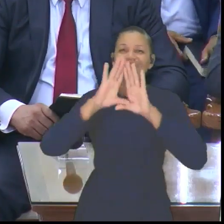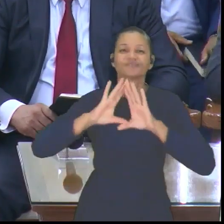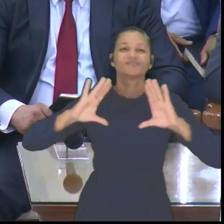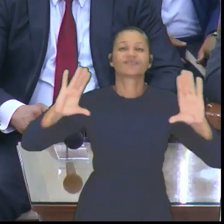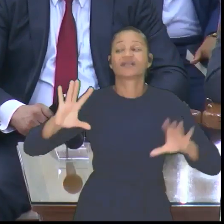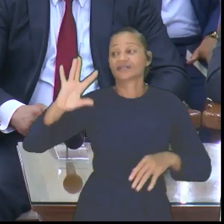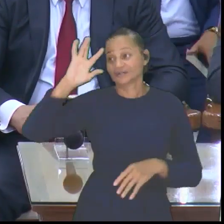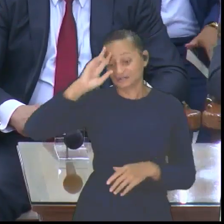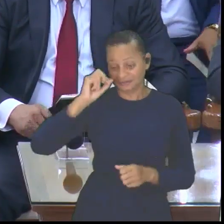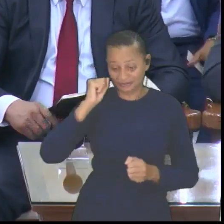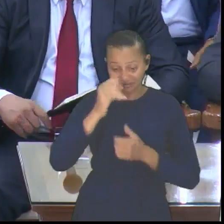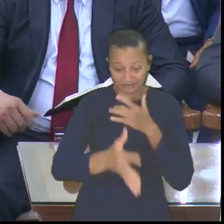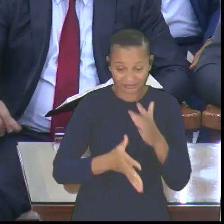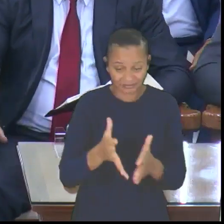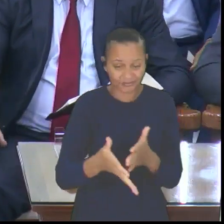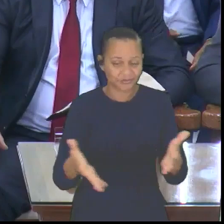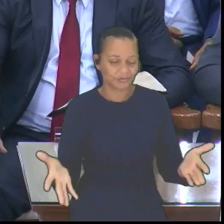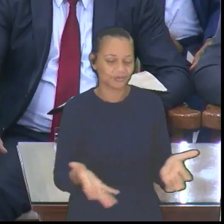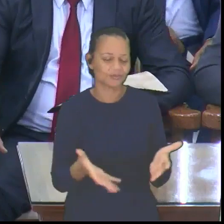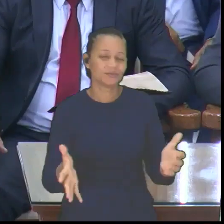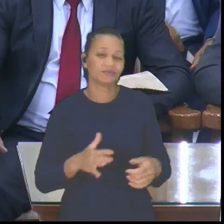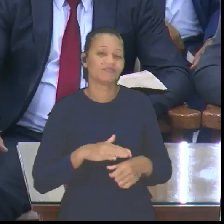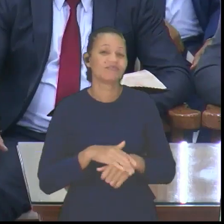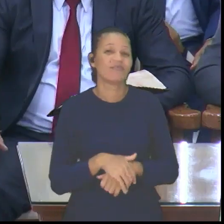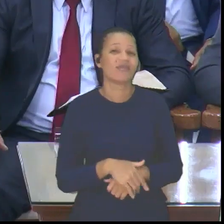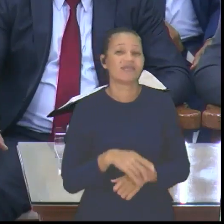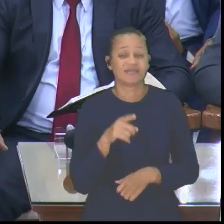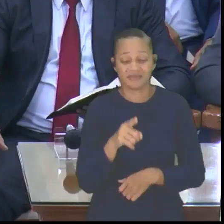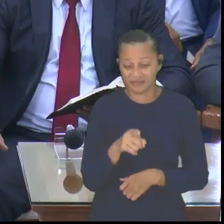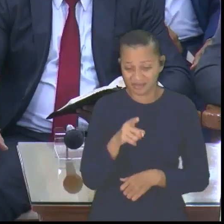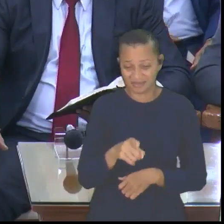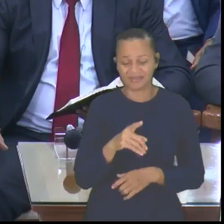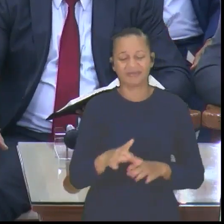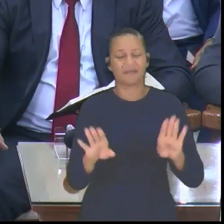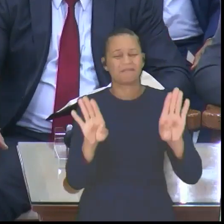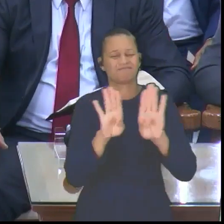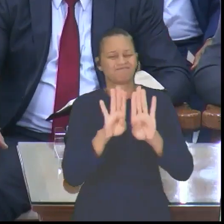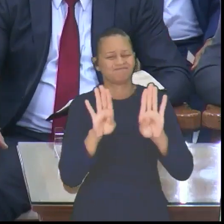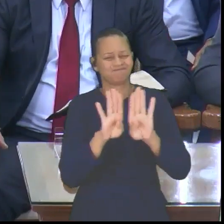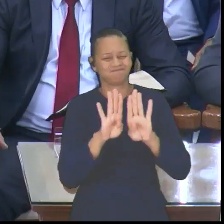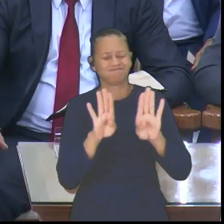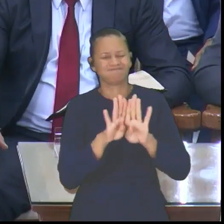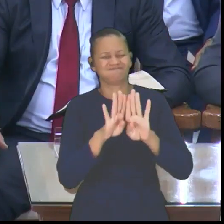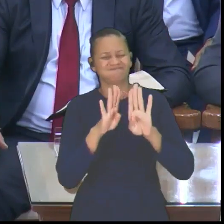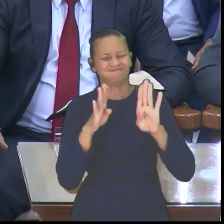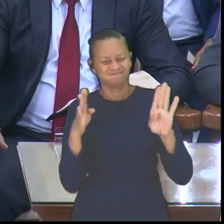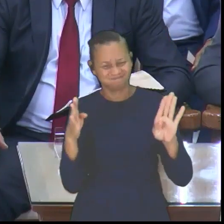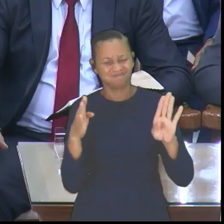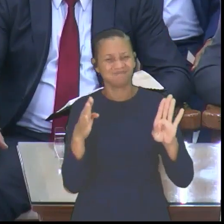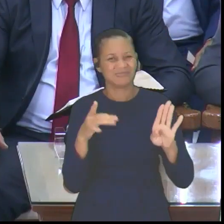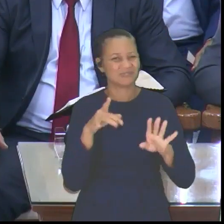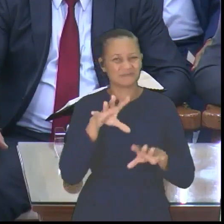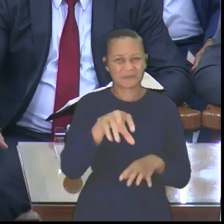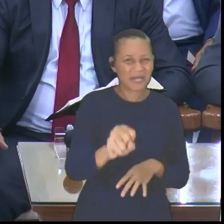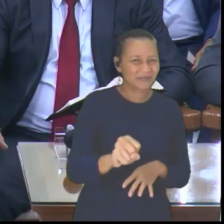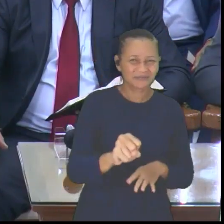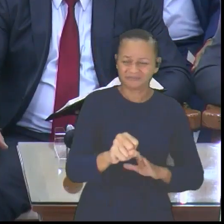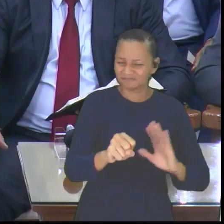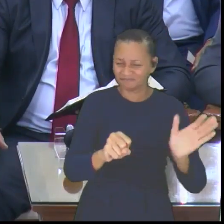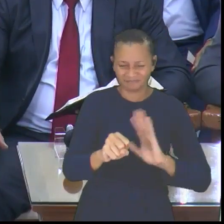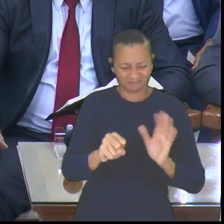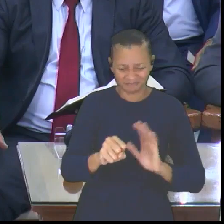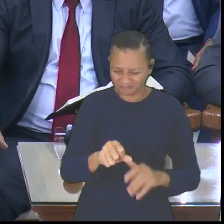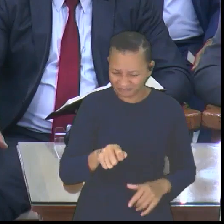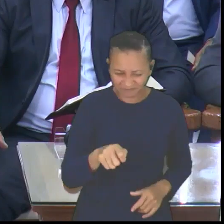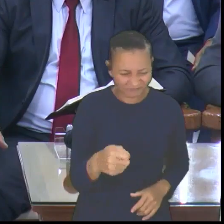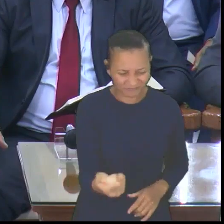dizendo: ainda esta noite, essa porta grande de ferro, tu não vai pegar nela, não vai pegar no trinco,